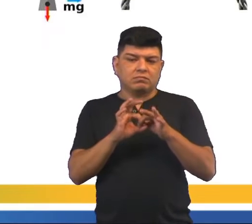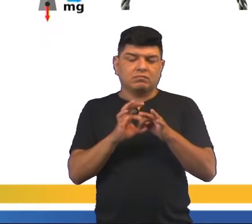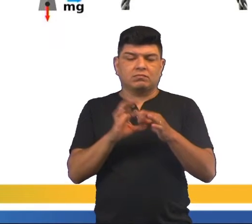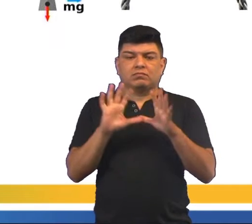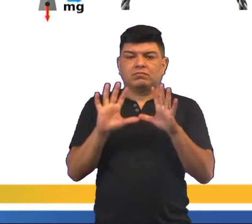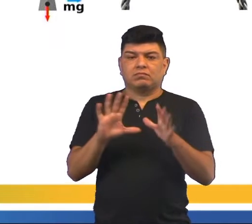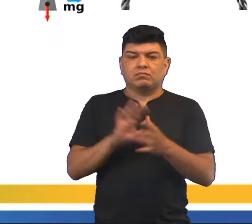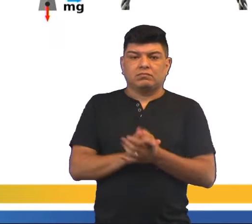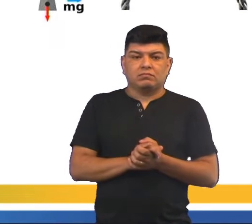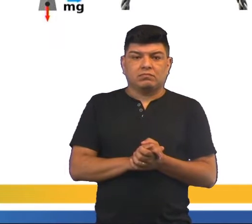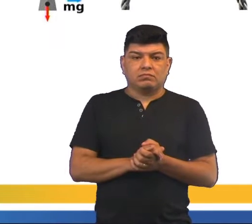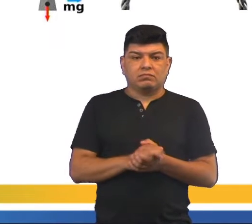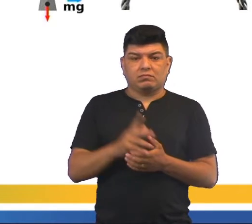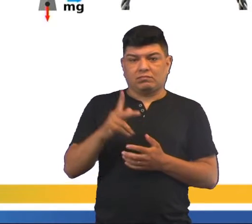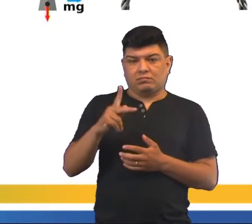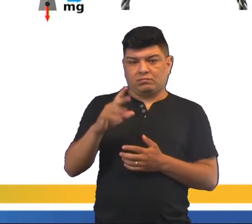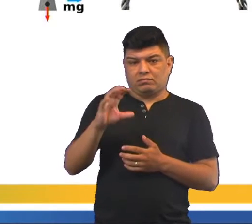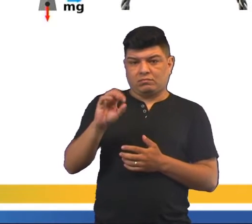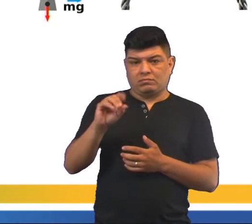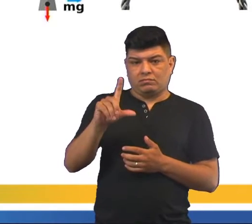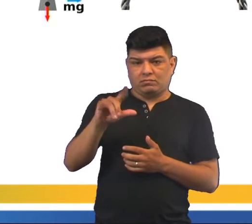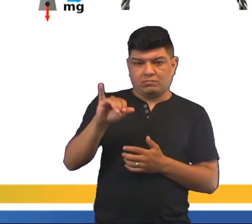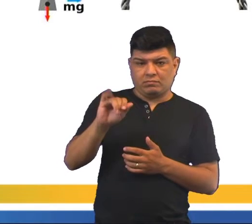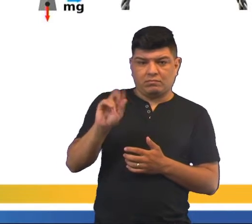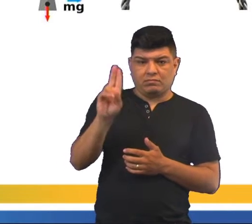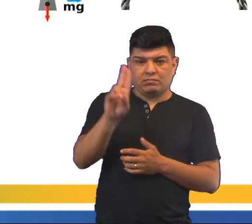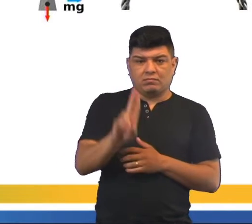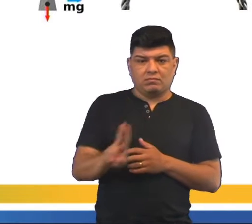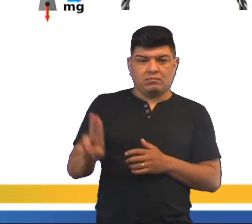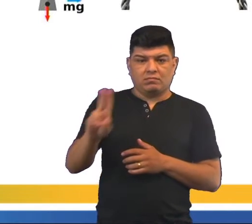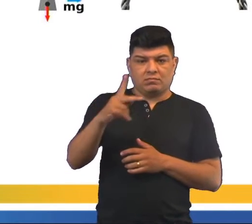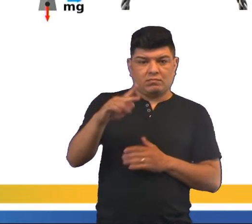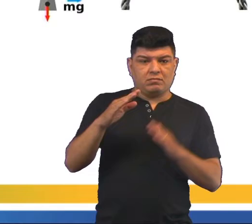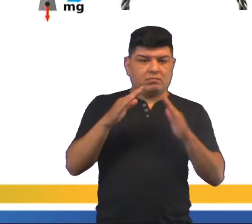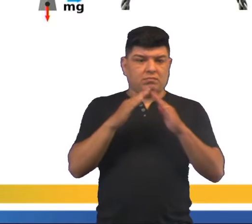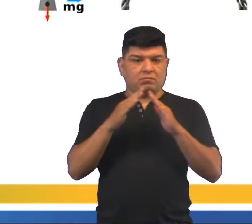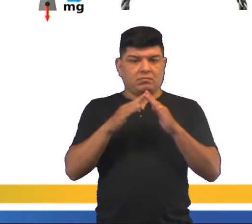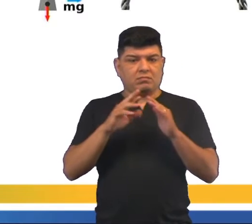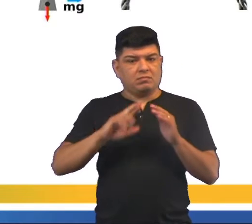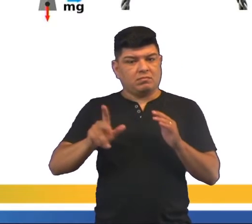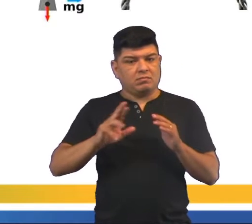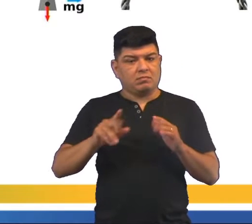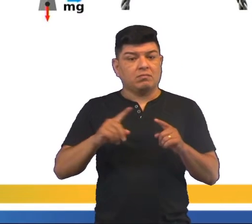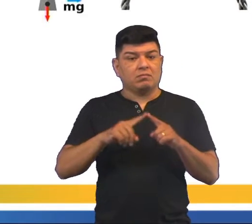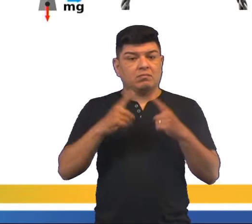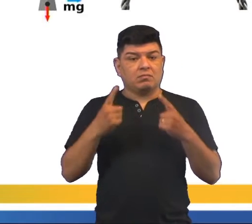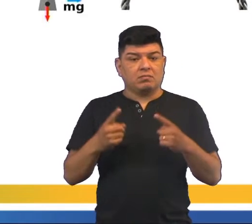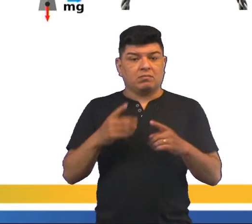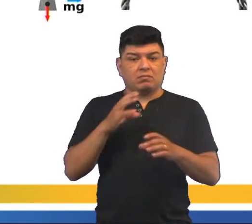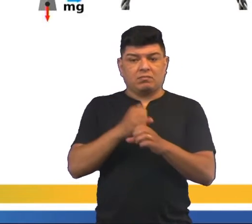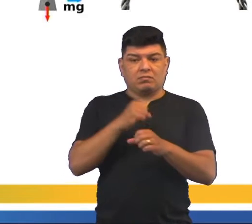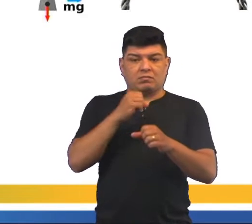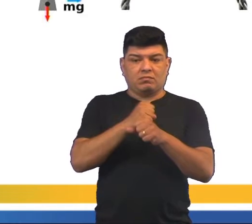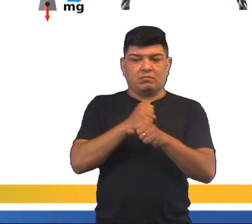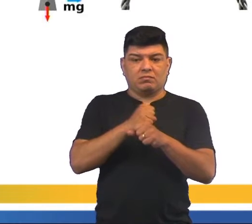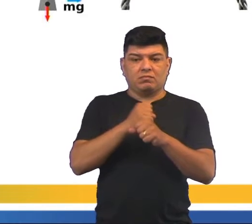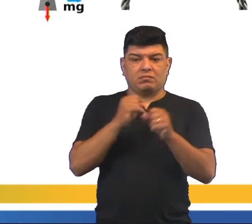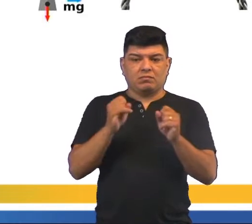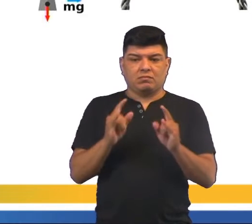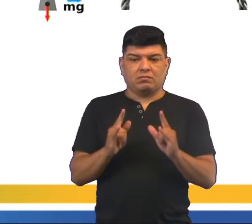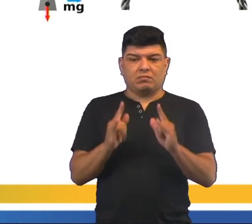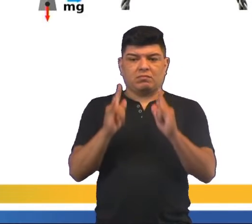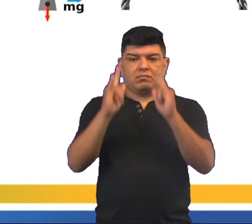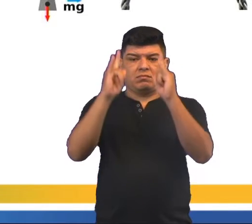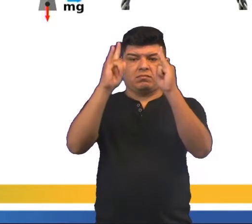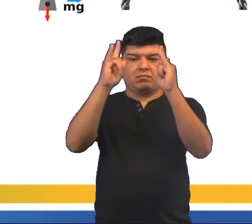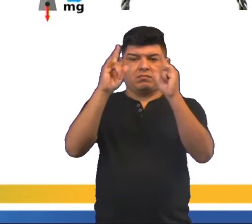essa polia ela é bastante utilizada e talvez eu na sua casa mas ela é utilizada bastante na construção civil